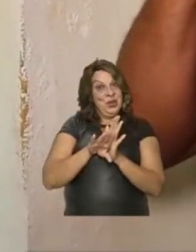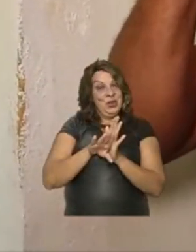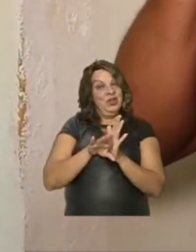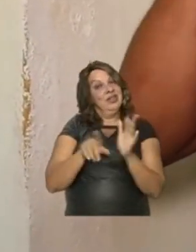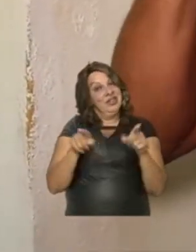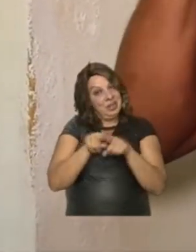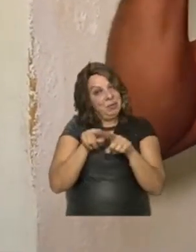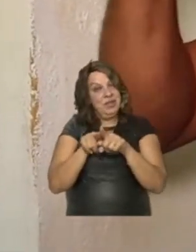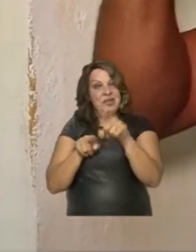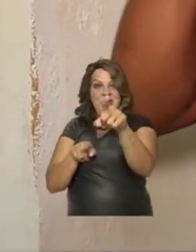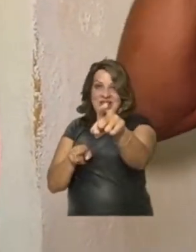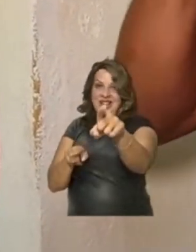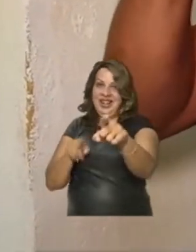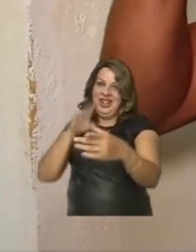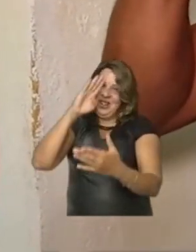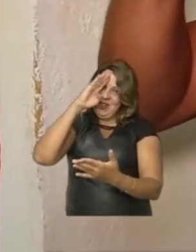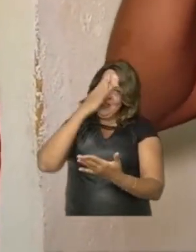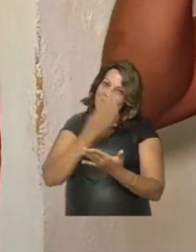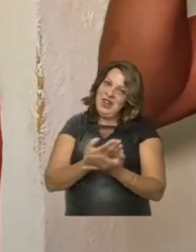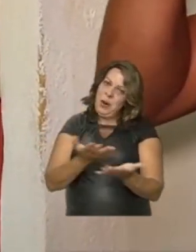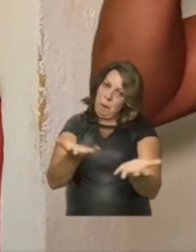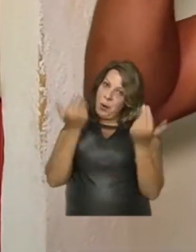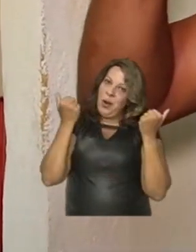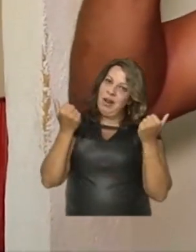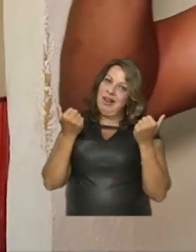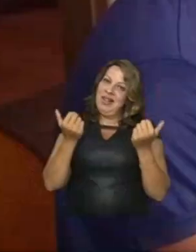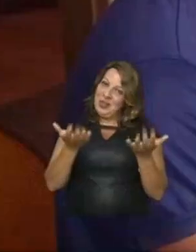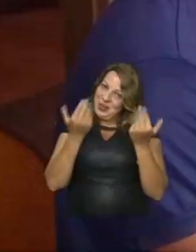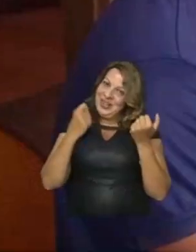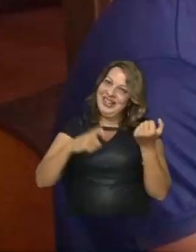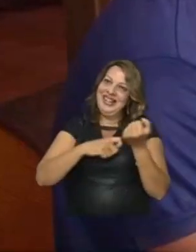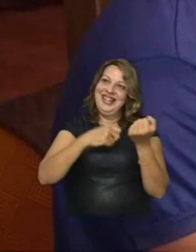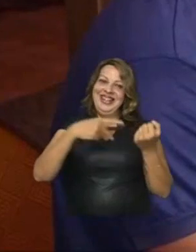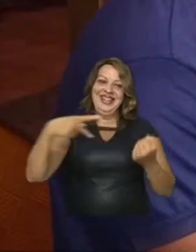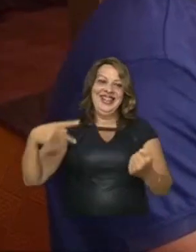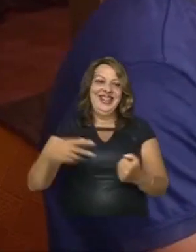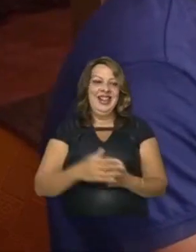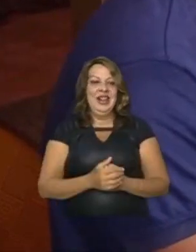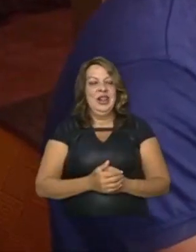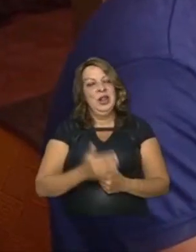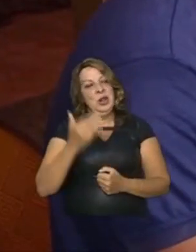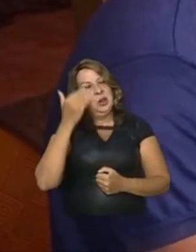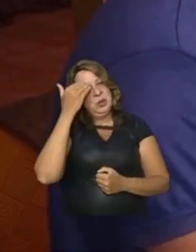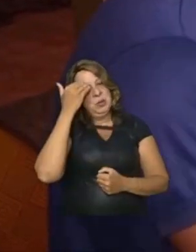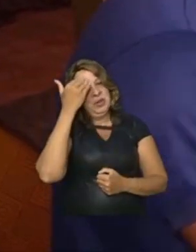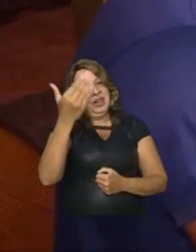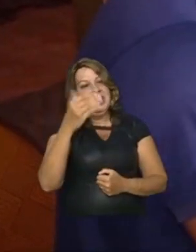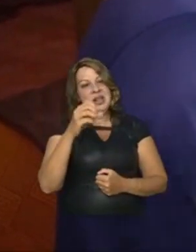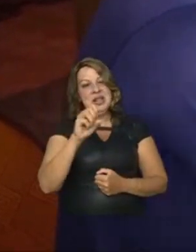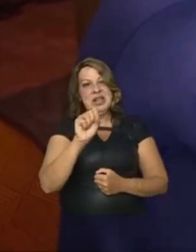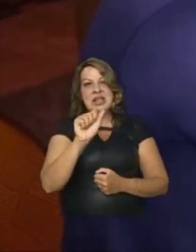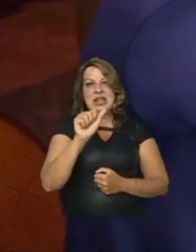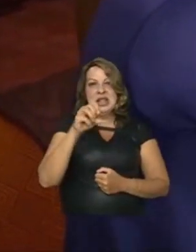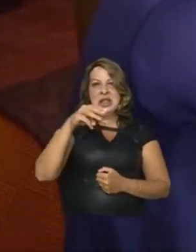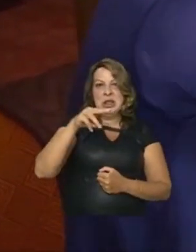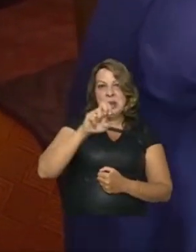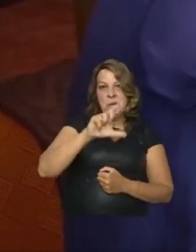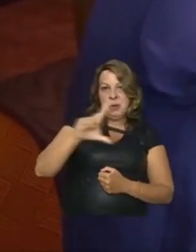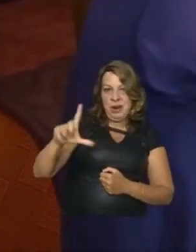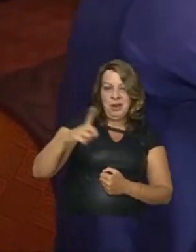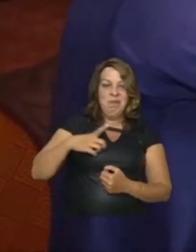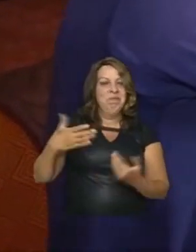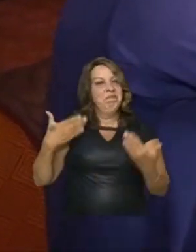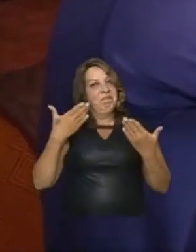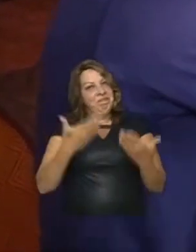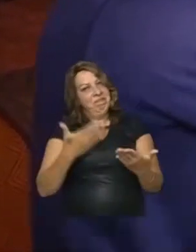certo para você também. Confia, vamos para cima, Caju Cap. Muito obrigado, Samuel, pela receptividade. O Caju